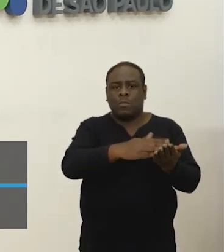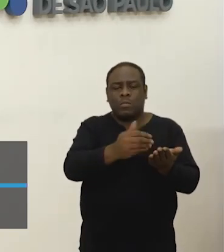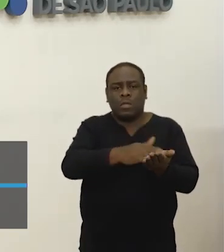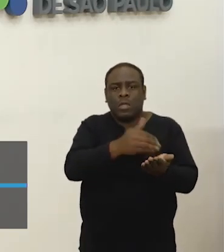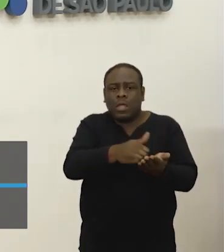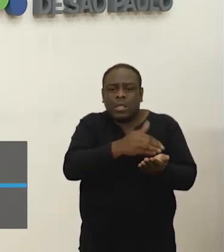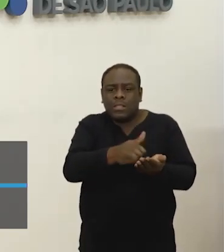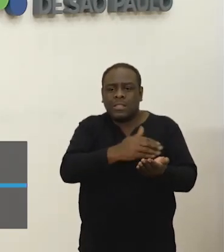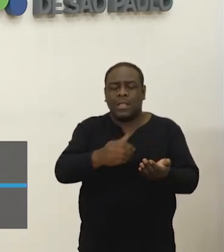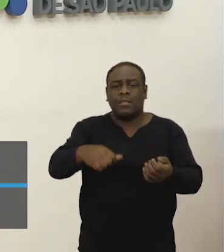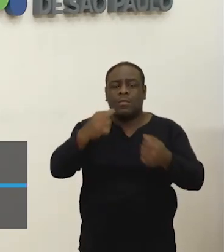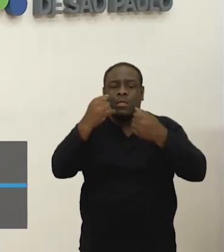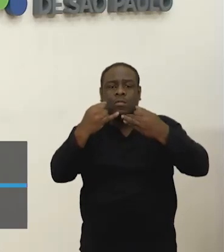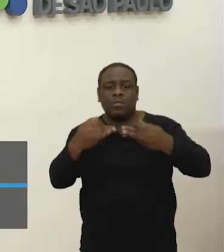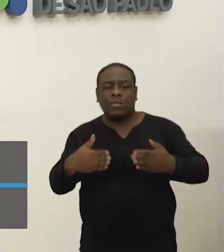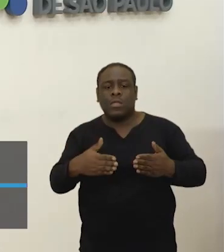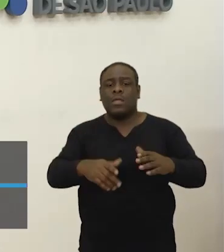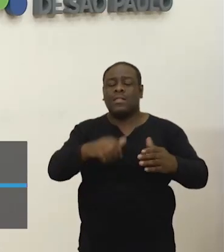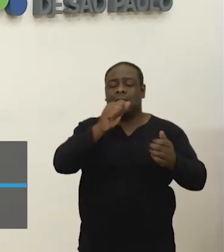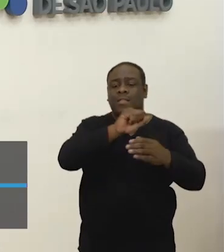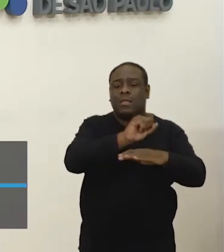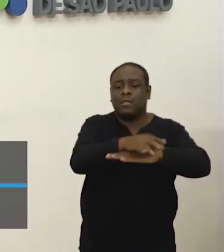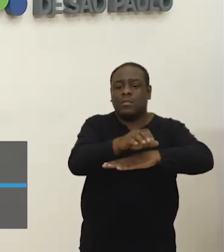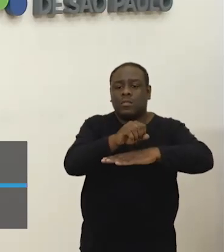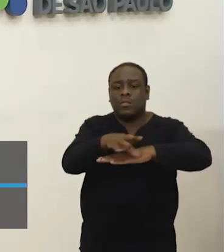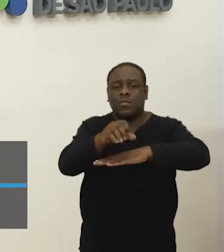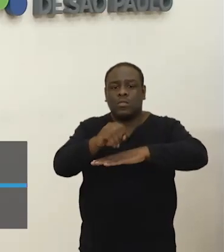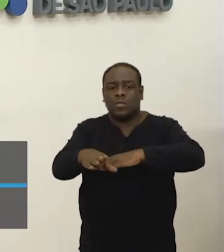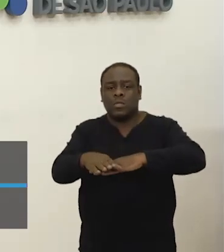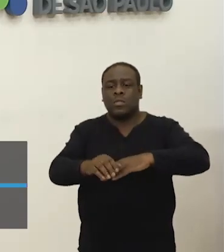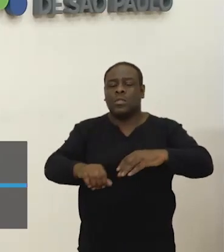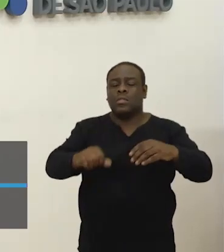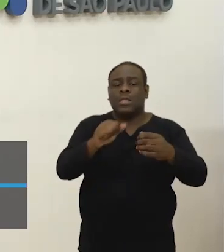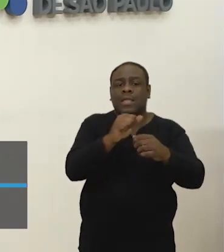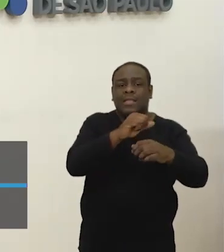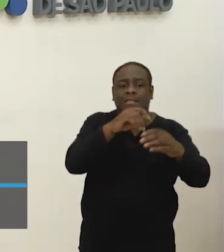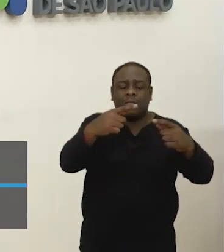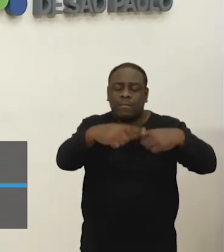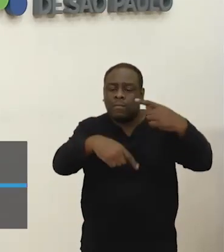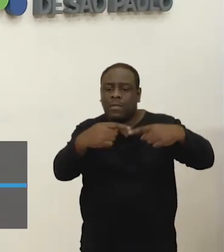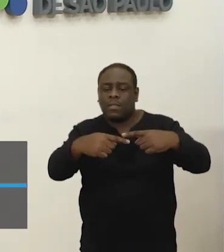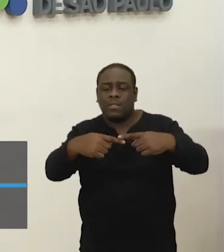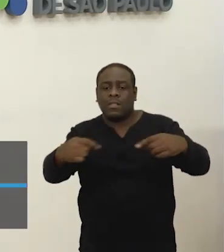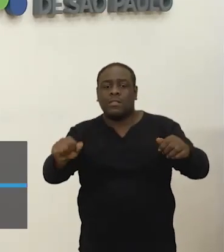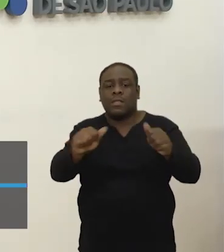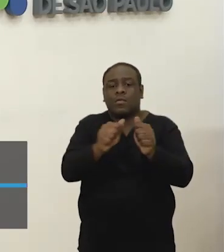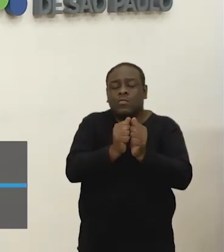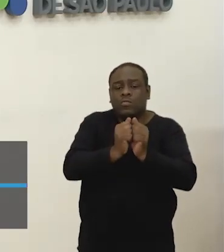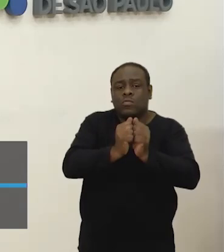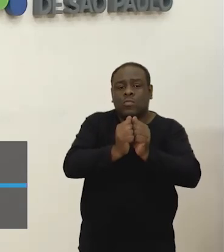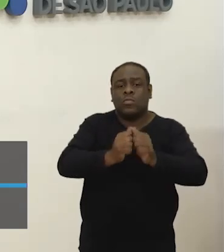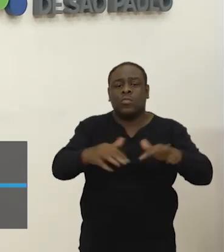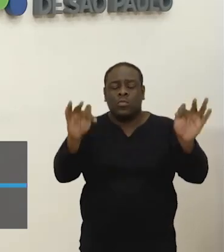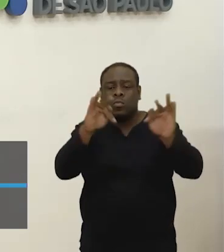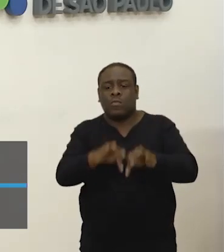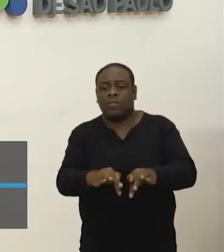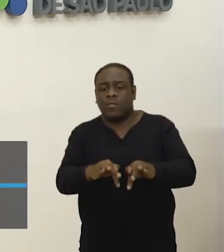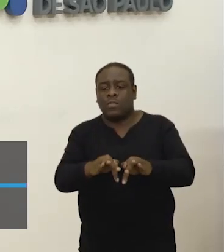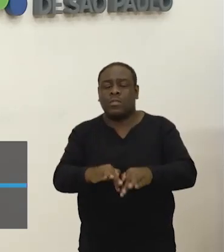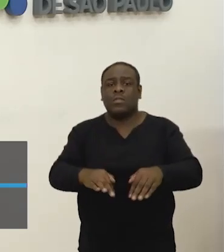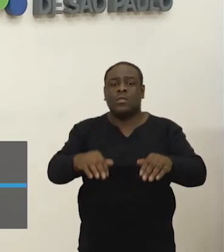têm. Professora, ele está disponível também no site da EFAP, está bem? E este material está, inclusive, no final da aula, fica